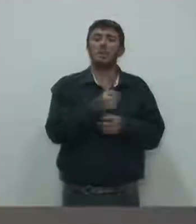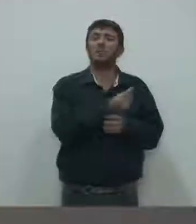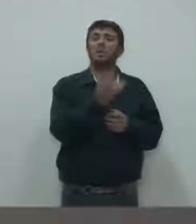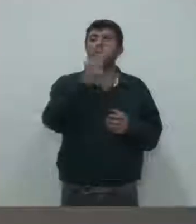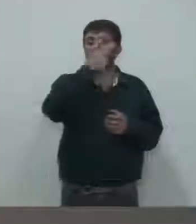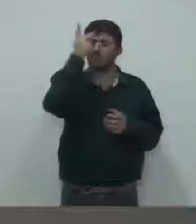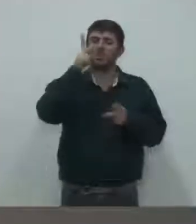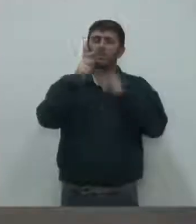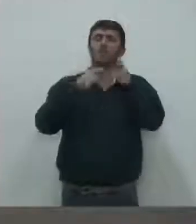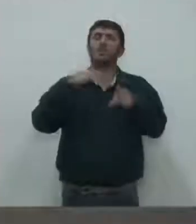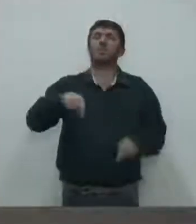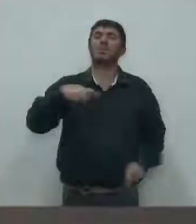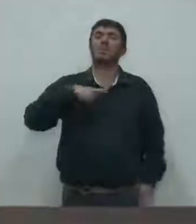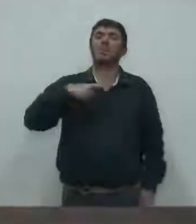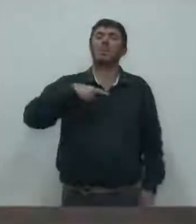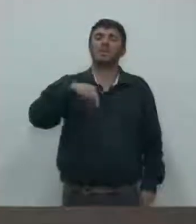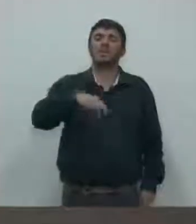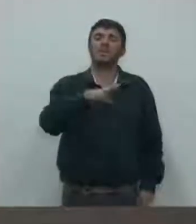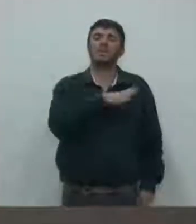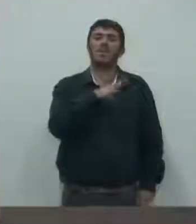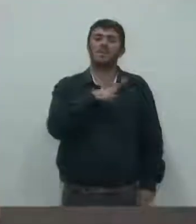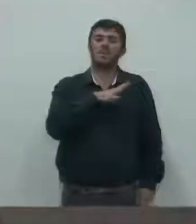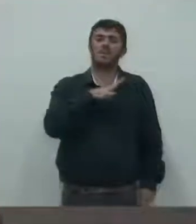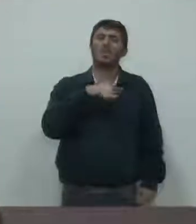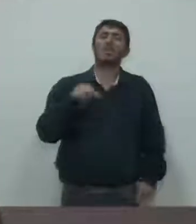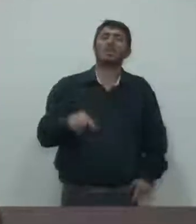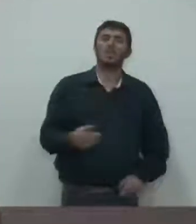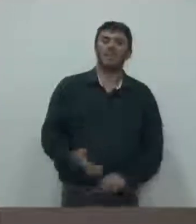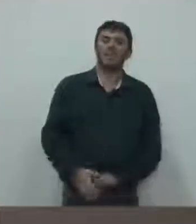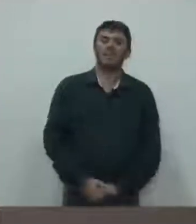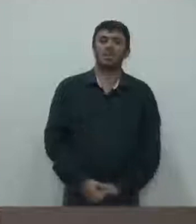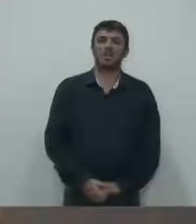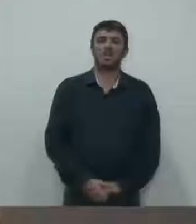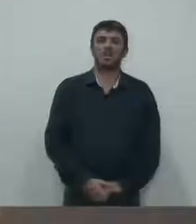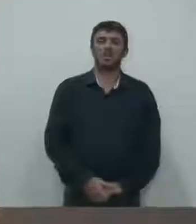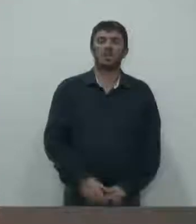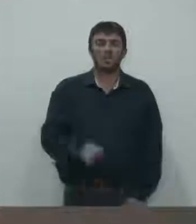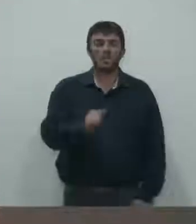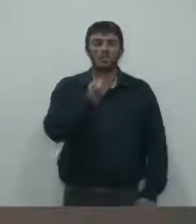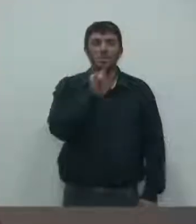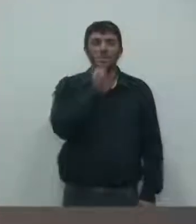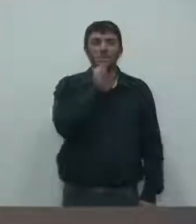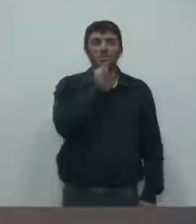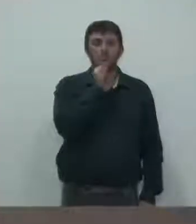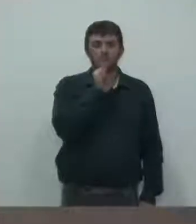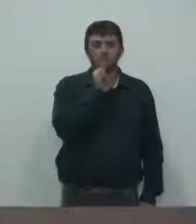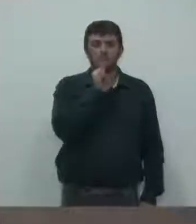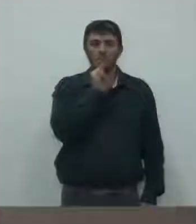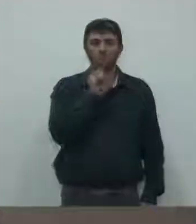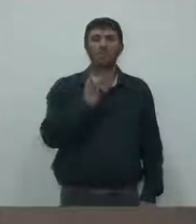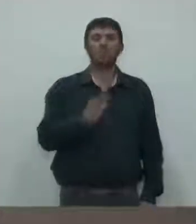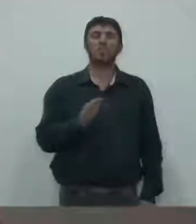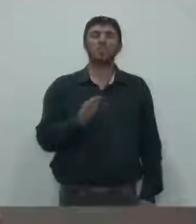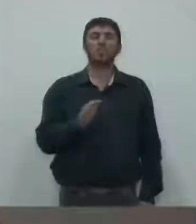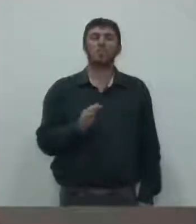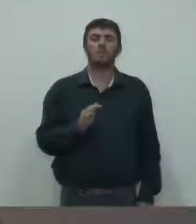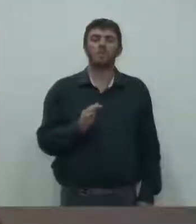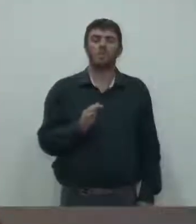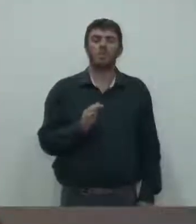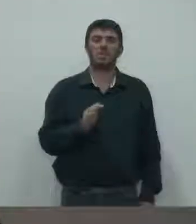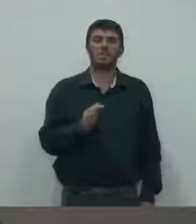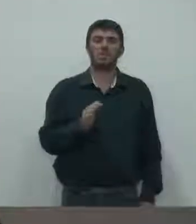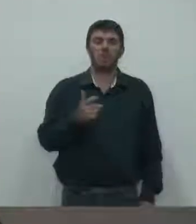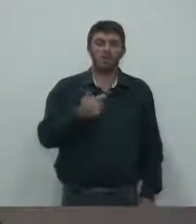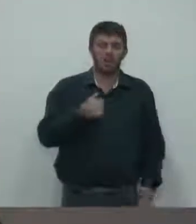Exemplo, só essa semana, eu fiz um trabalho porque as pessoas pediram para regularizar o asfalto. Ali,